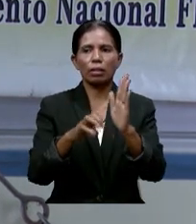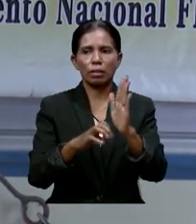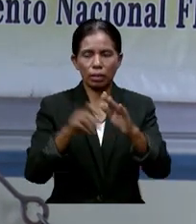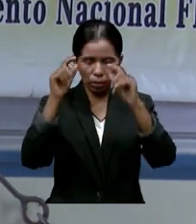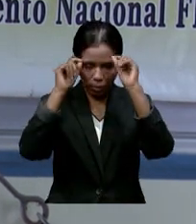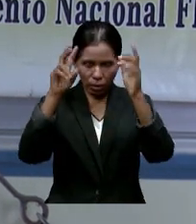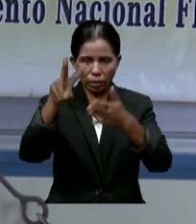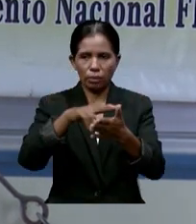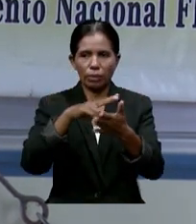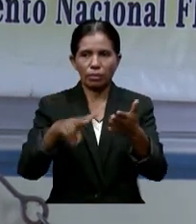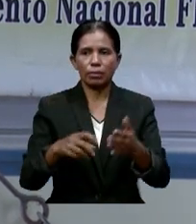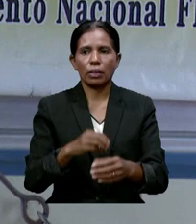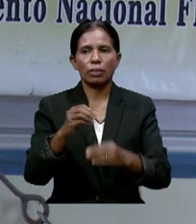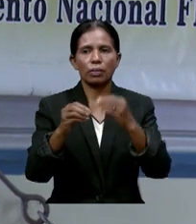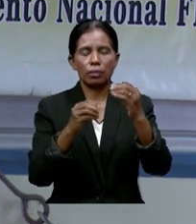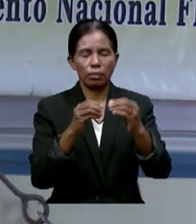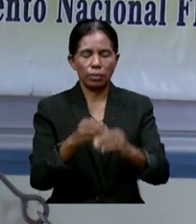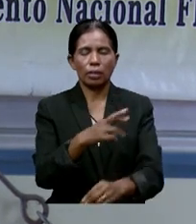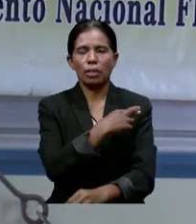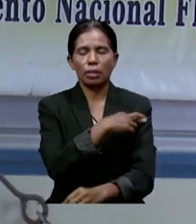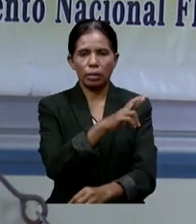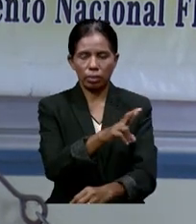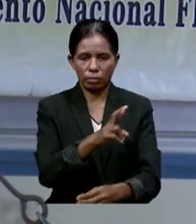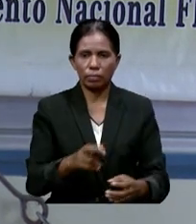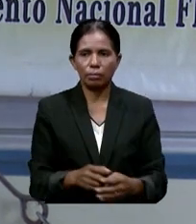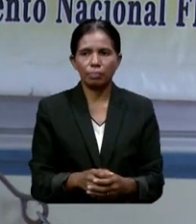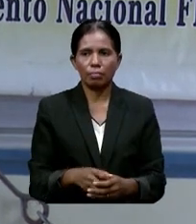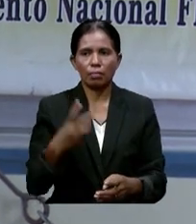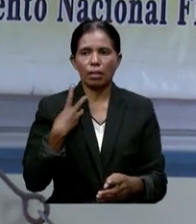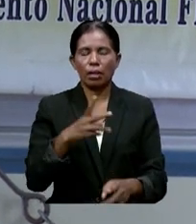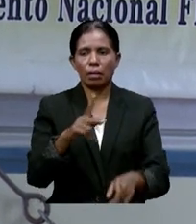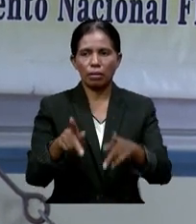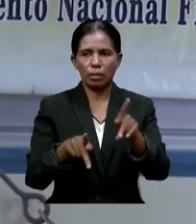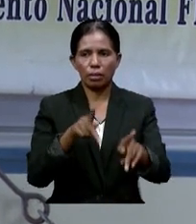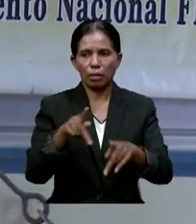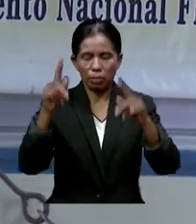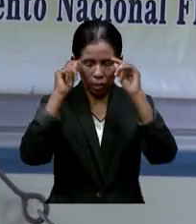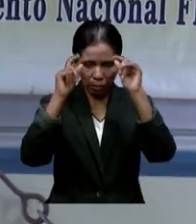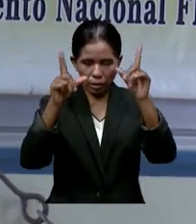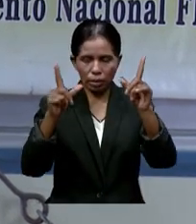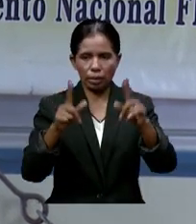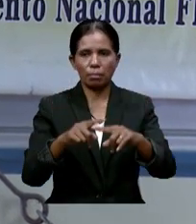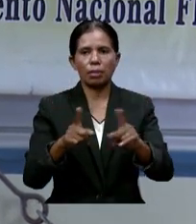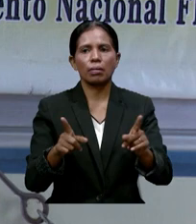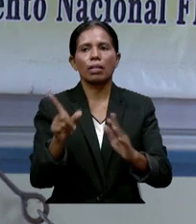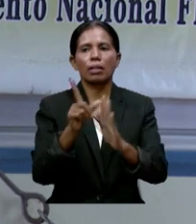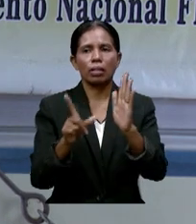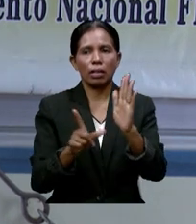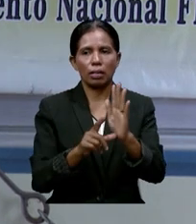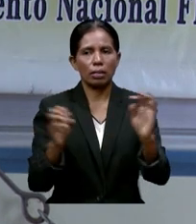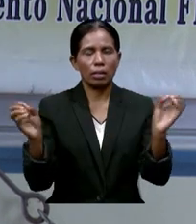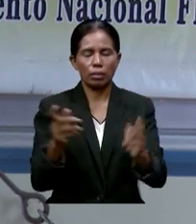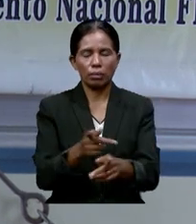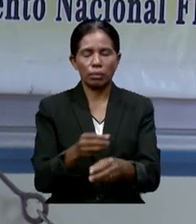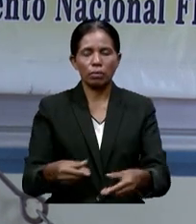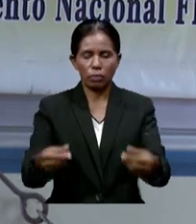viola. De liu liga o artigo dele. Também, me suga a minha cidadã que molesta, mas de lei ne la assegura a minha